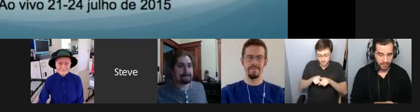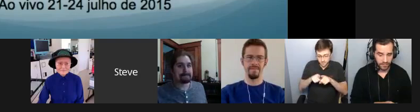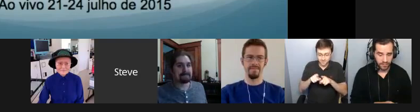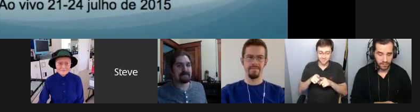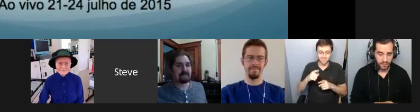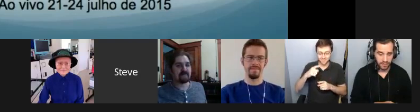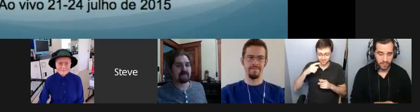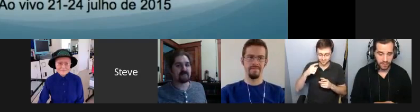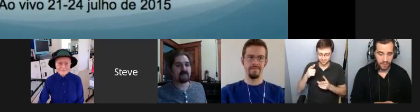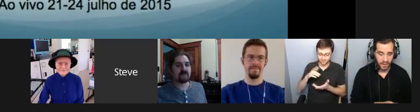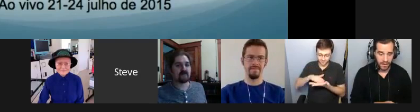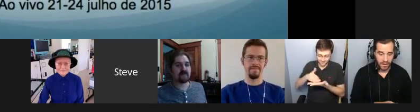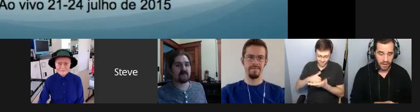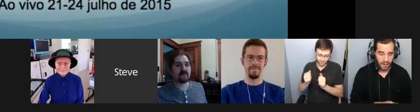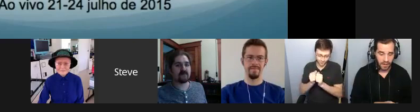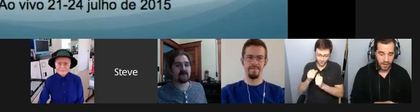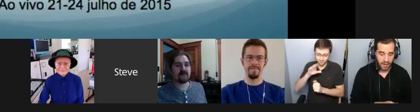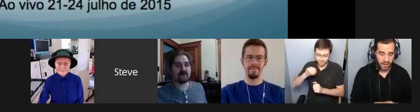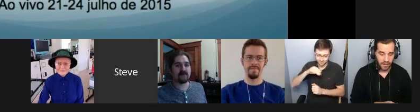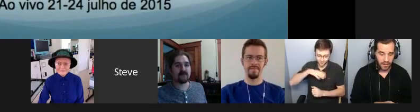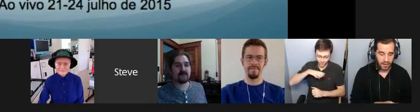Brasil.